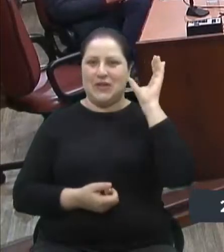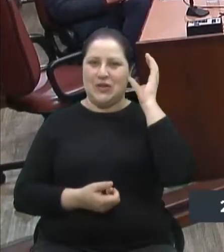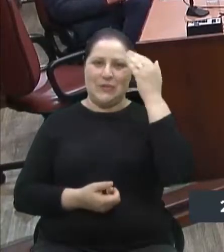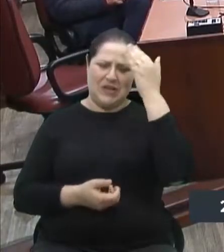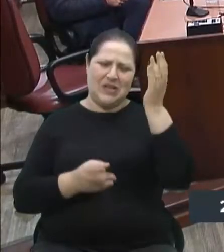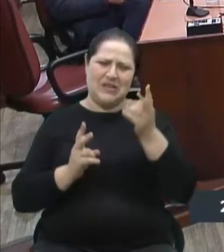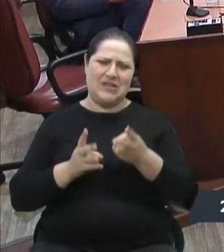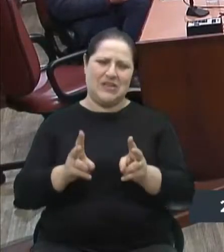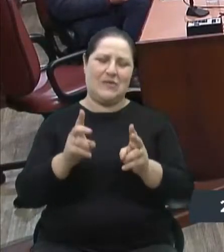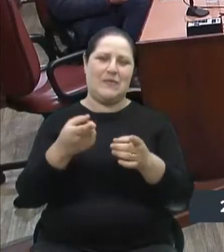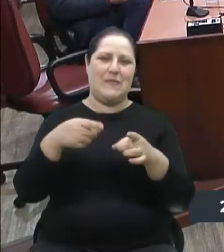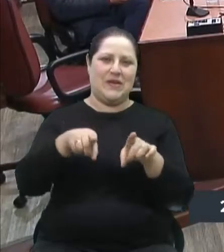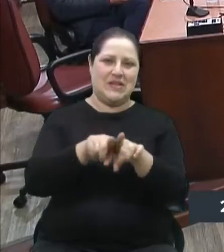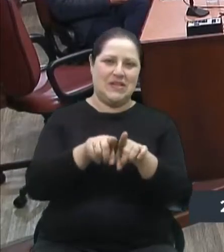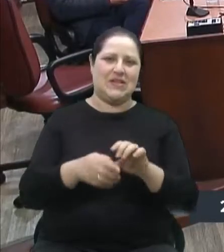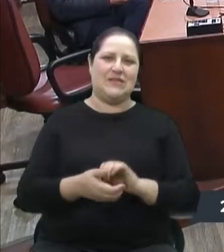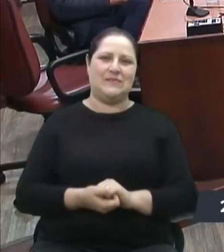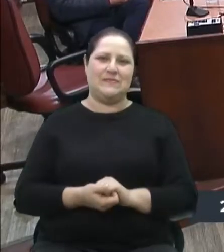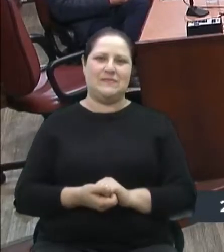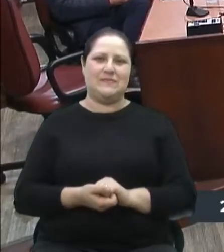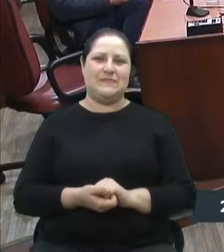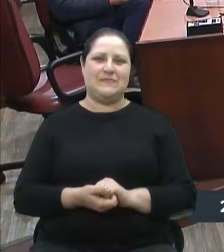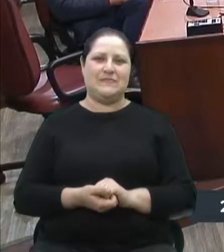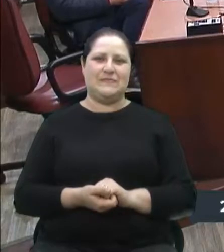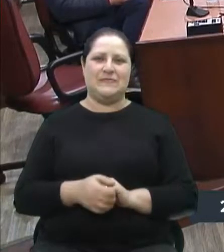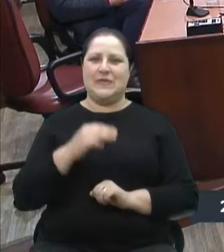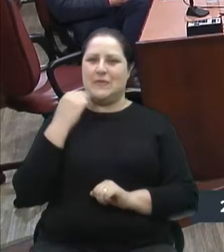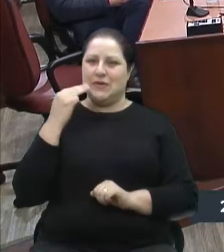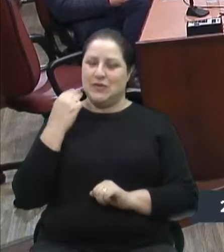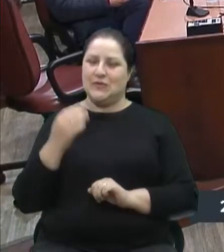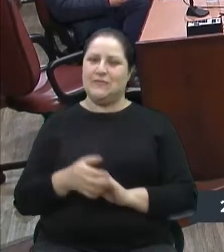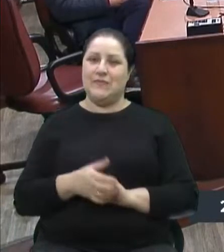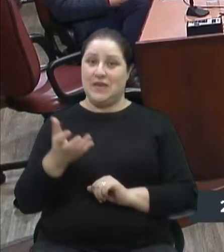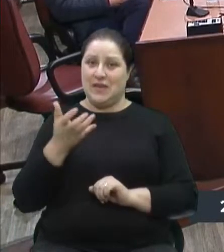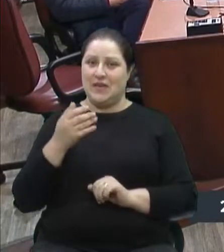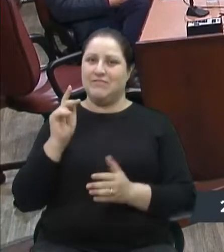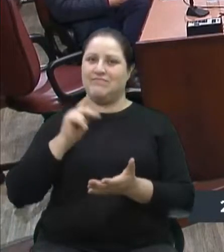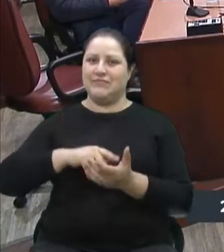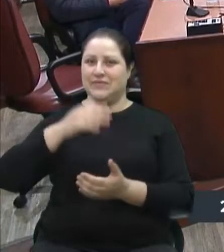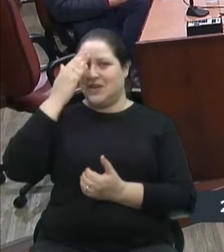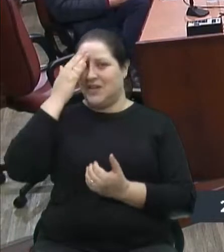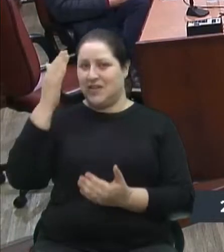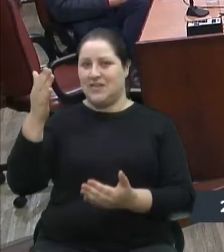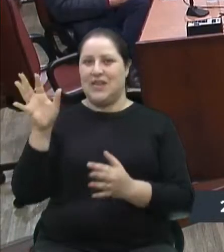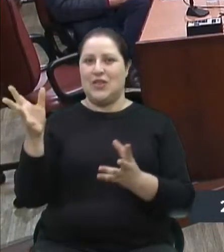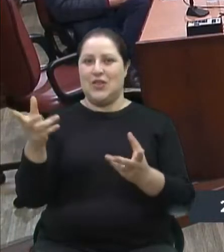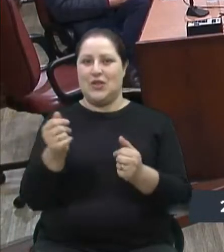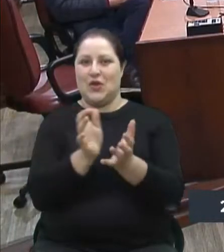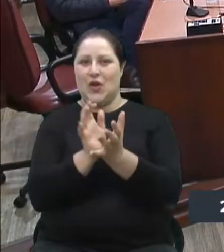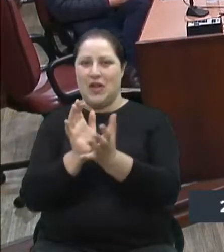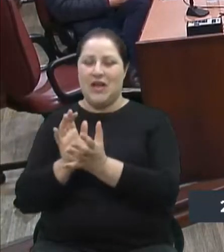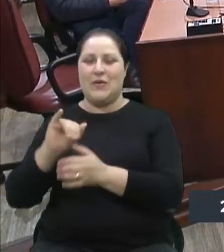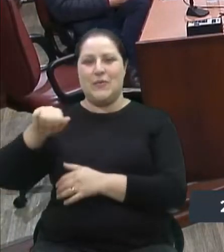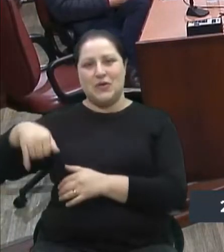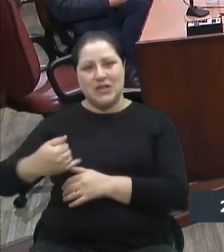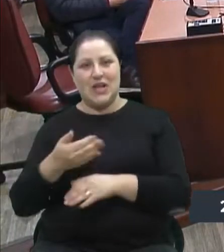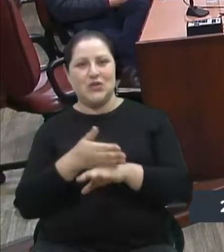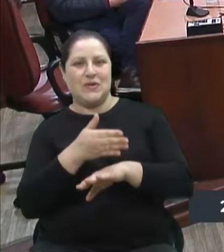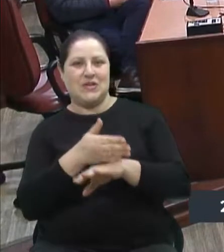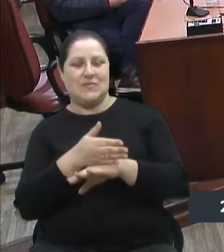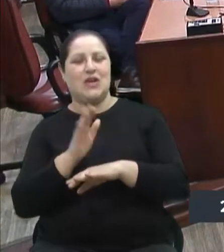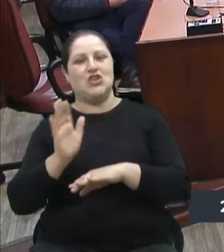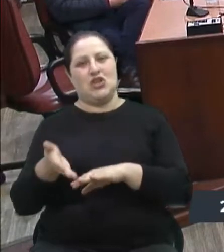parceria de sempre vereadora Marisol Vereador Ricardo eu queria mesmo e agradecer a de seus colegas pela oportunidade de participar lá com